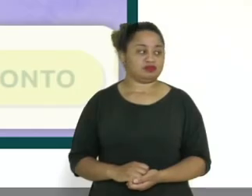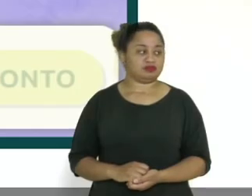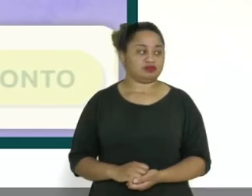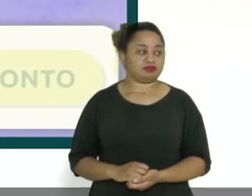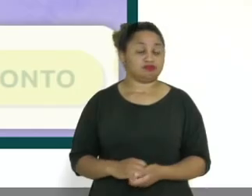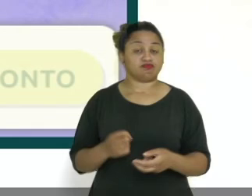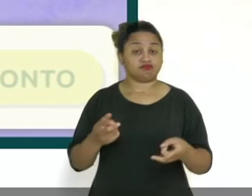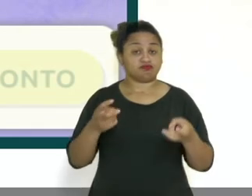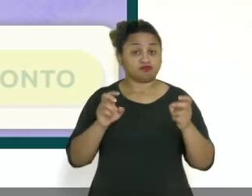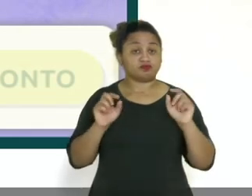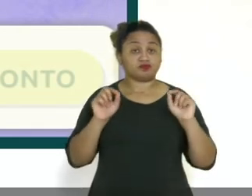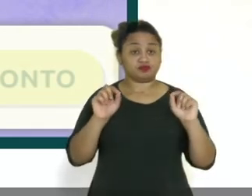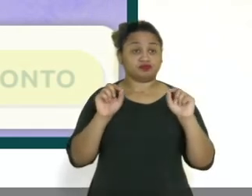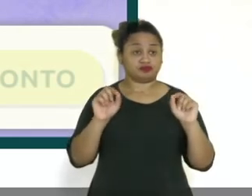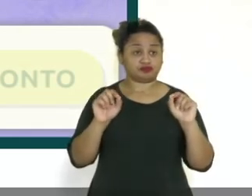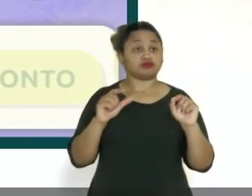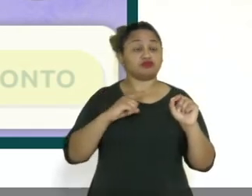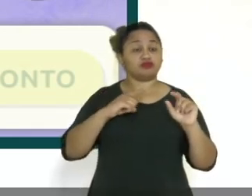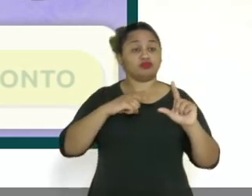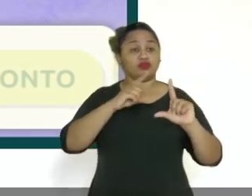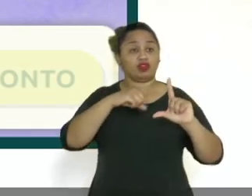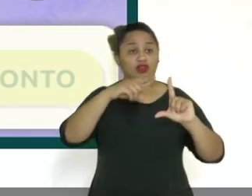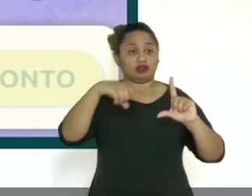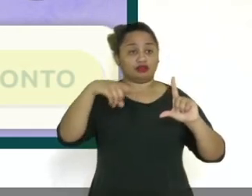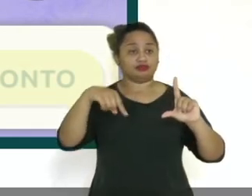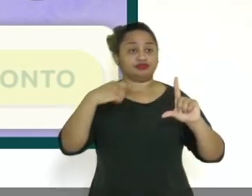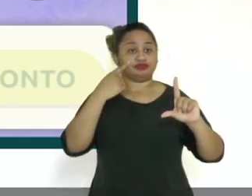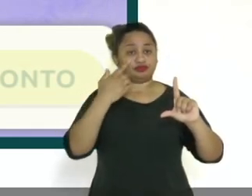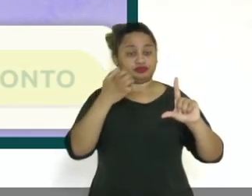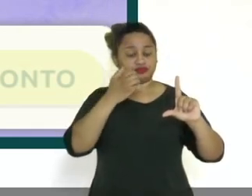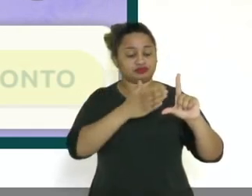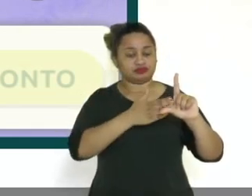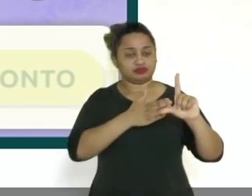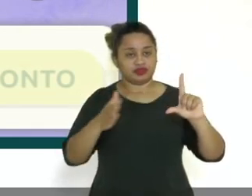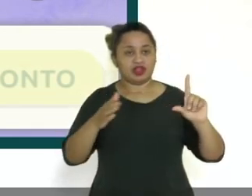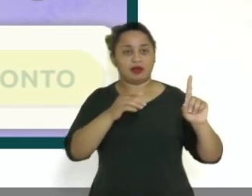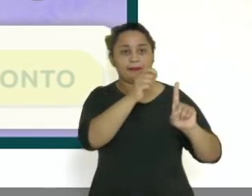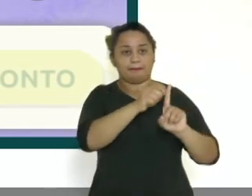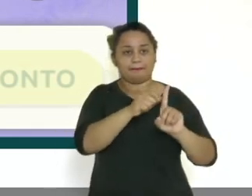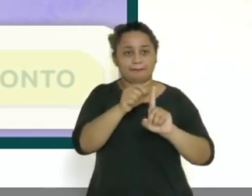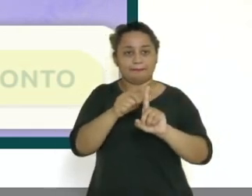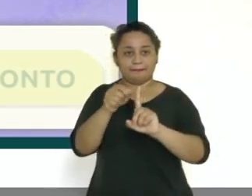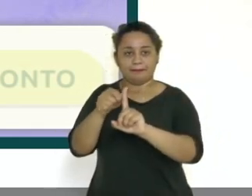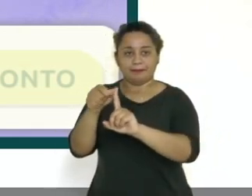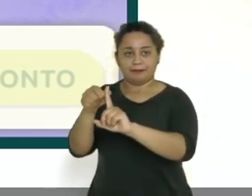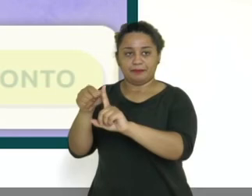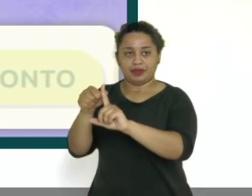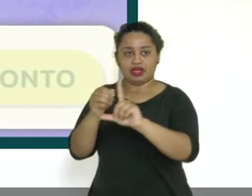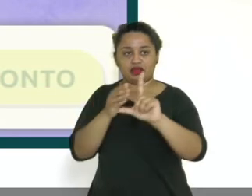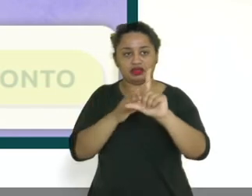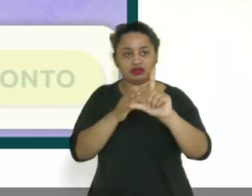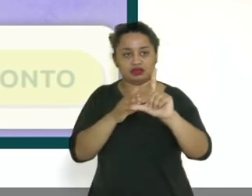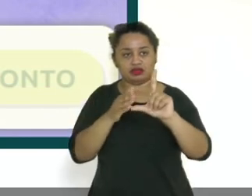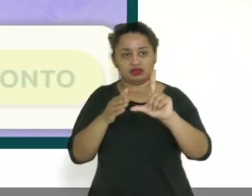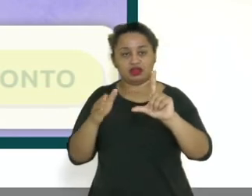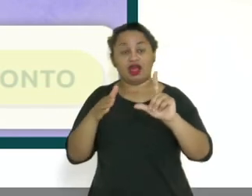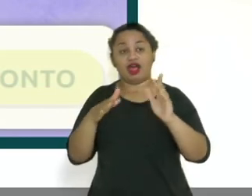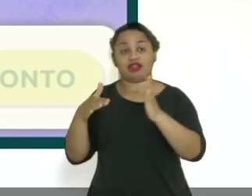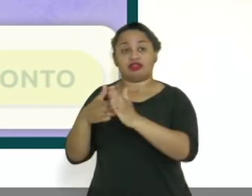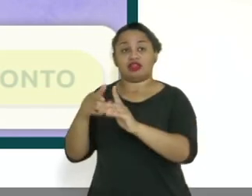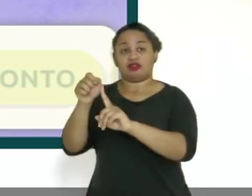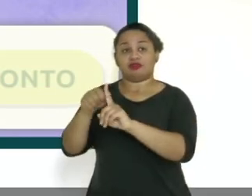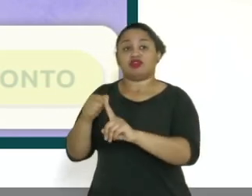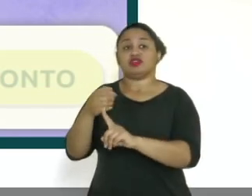Olha aqui, gente. Então, aqui a gente tem um gráfico. Que, olha, observa aqui comigo, ó, janeiro, fevereiro, março, abril, maio, né? E vai até dezembro,